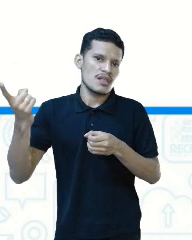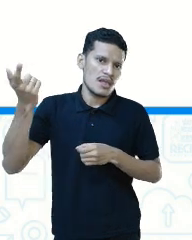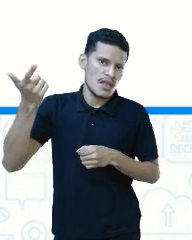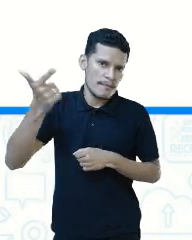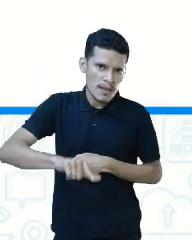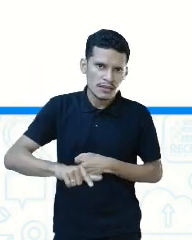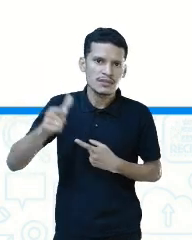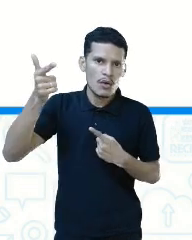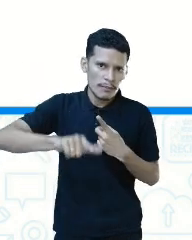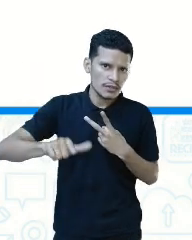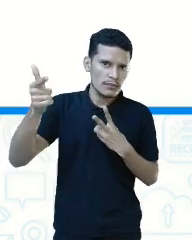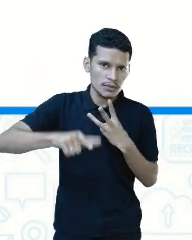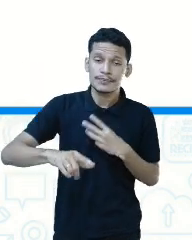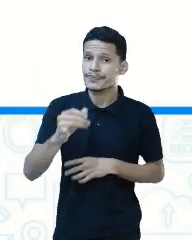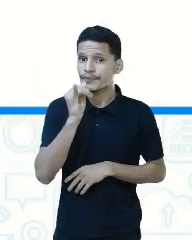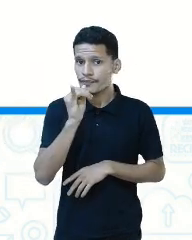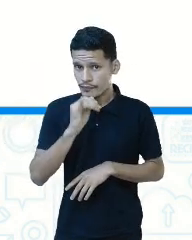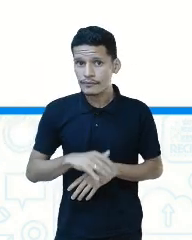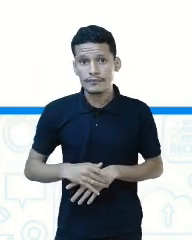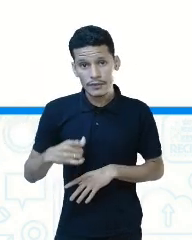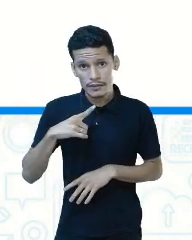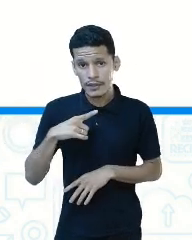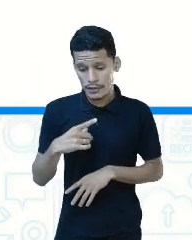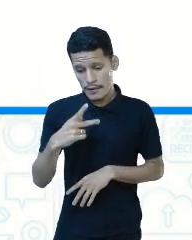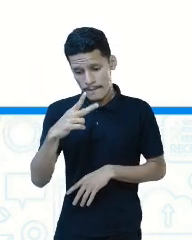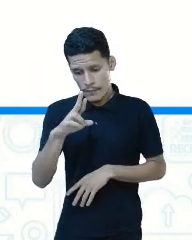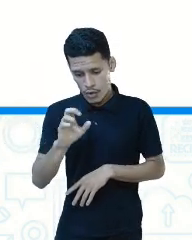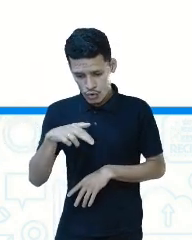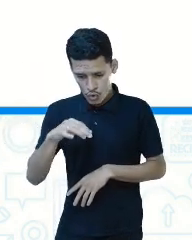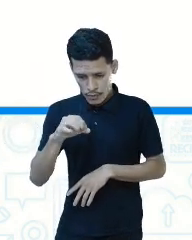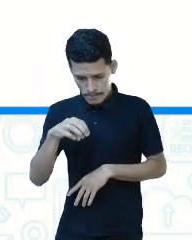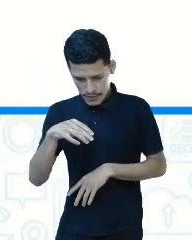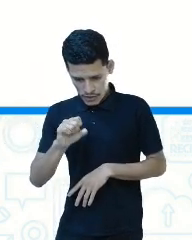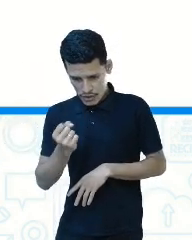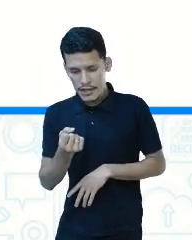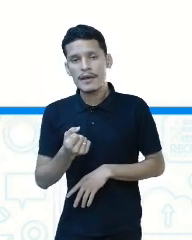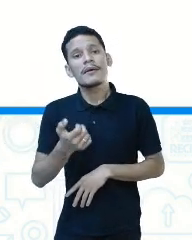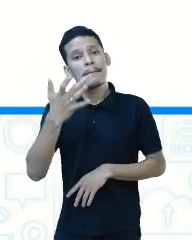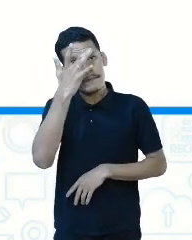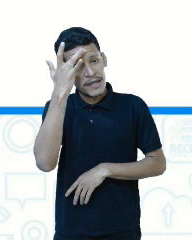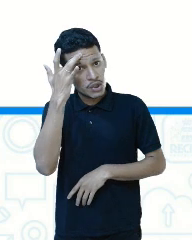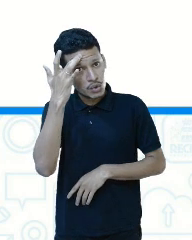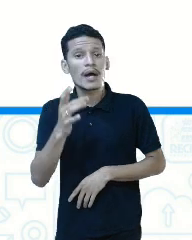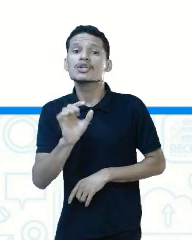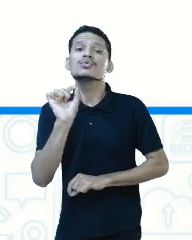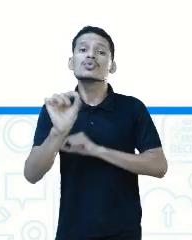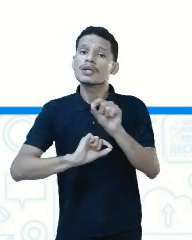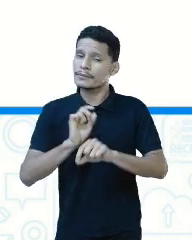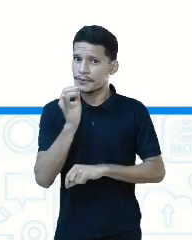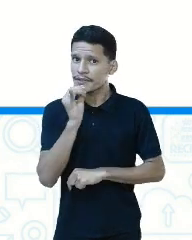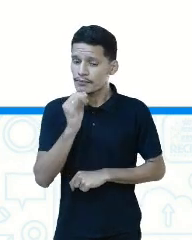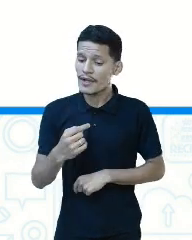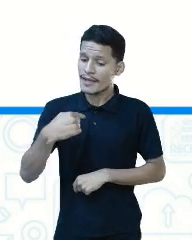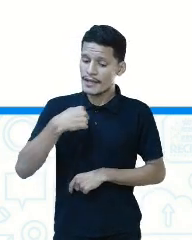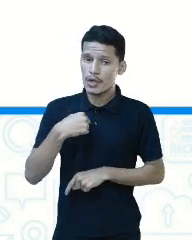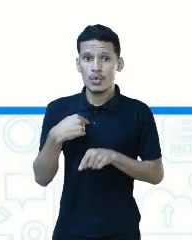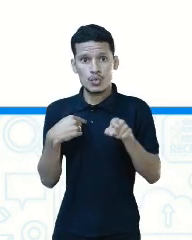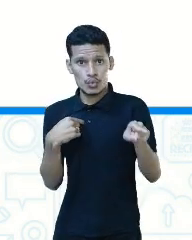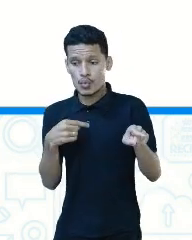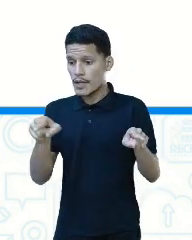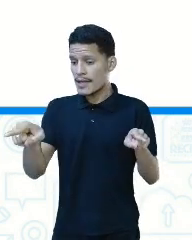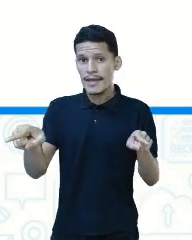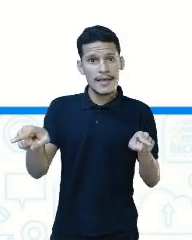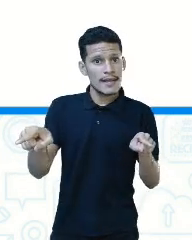exemplo, os pronomes, há vários tipos de pronomes pessoais, que são aqueles do discurso. Eu, tu,